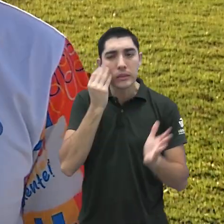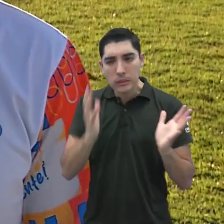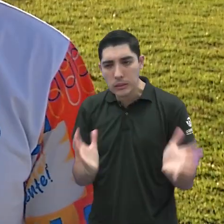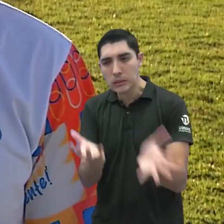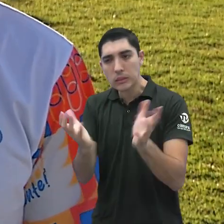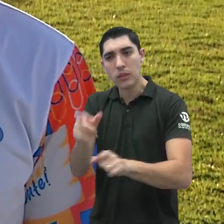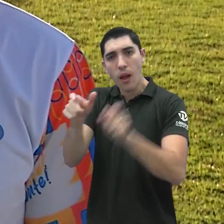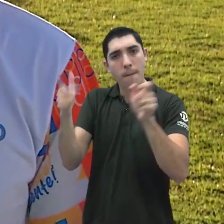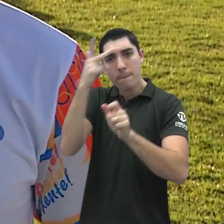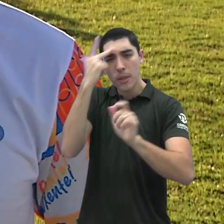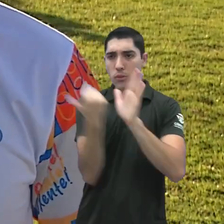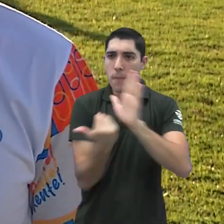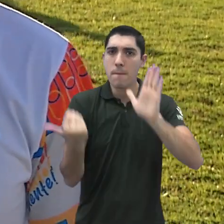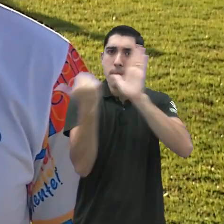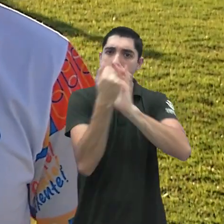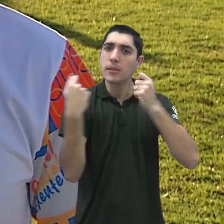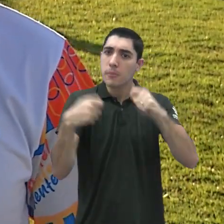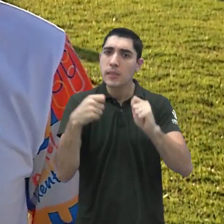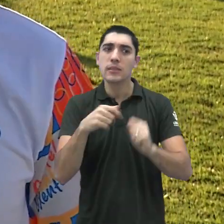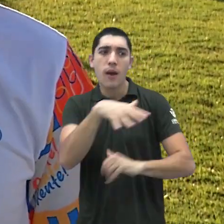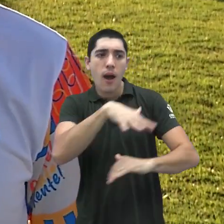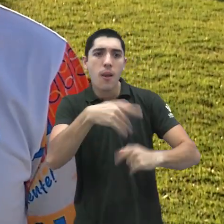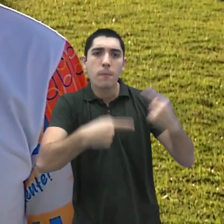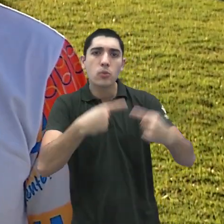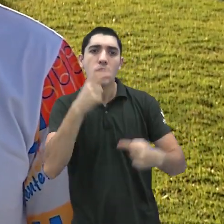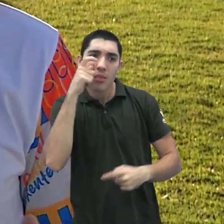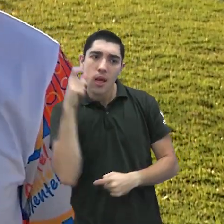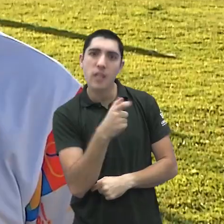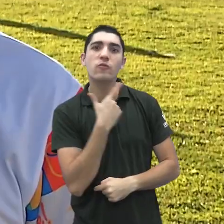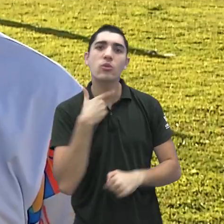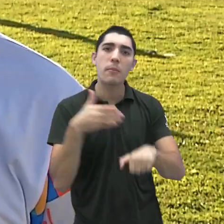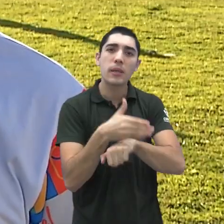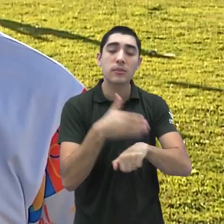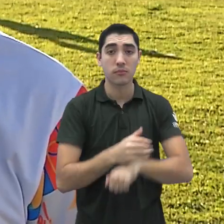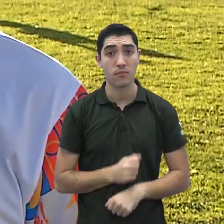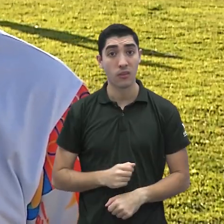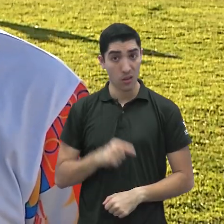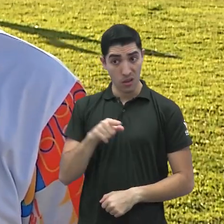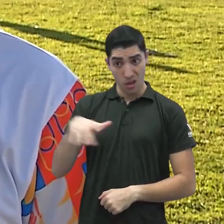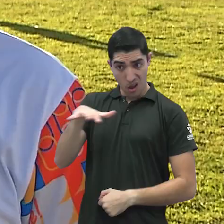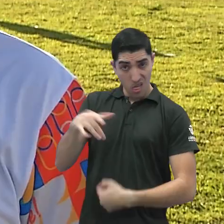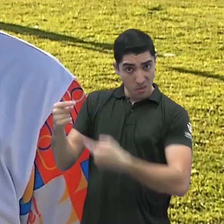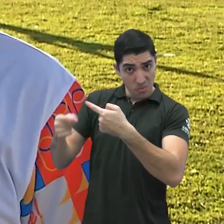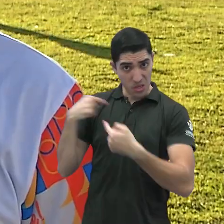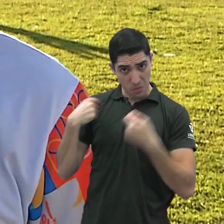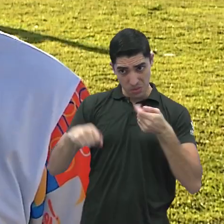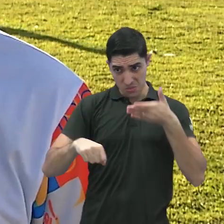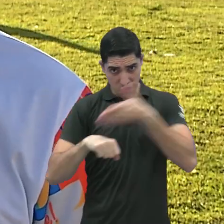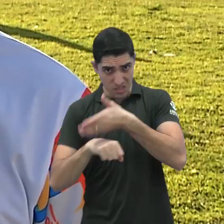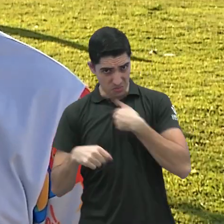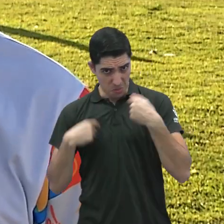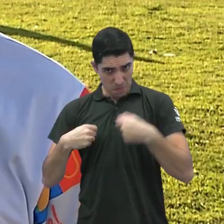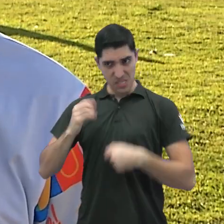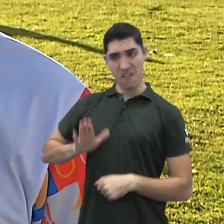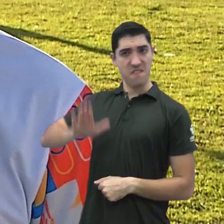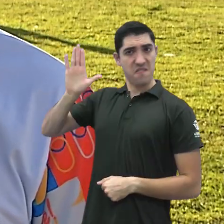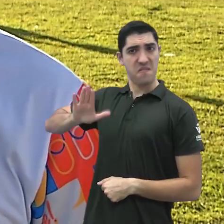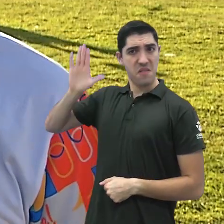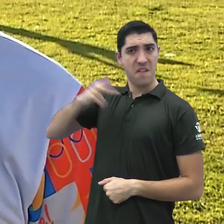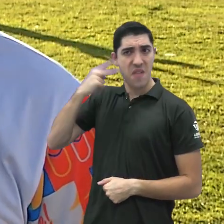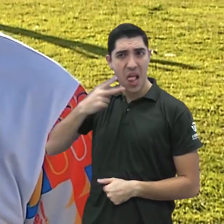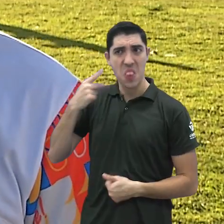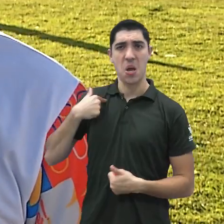cada vez mais pessoas se interessem pela política. Para você participar da política, você não precisa se candidatar ou estar